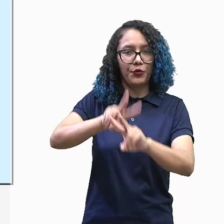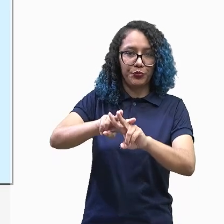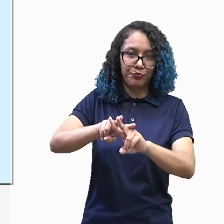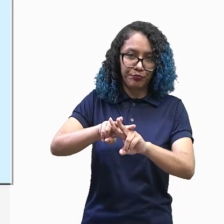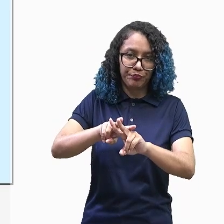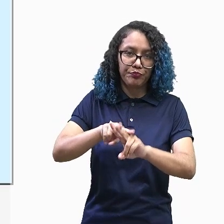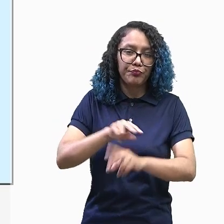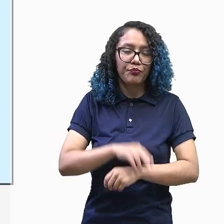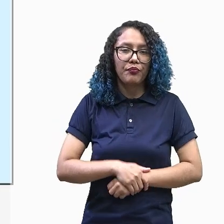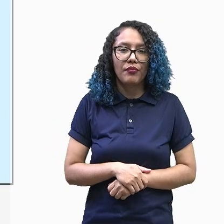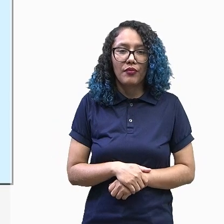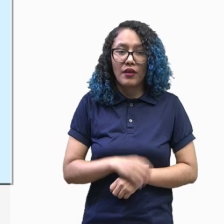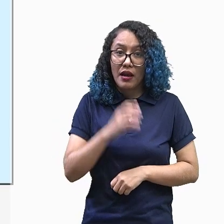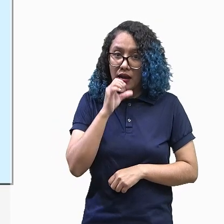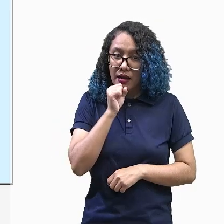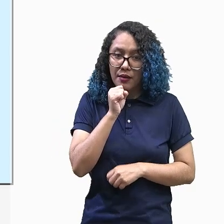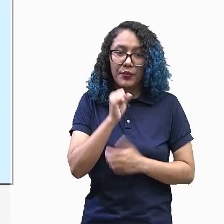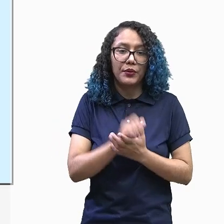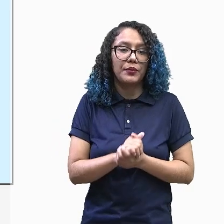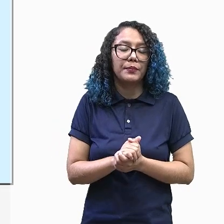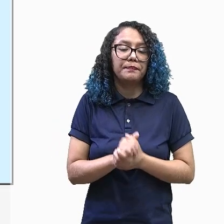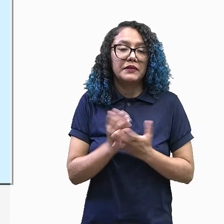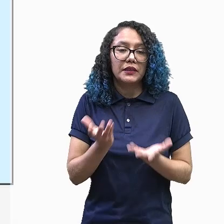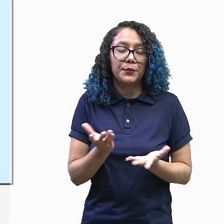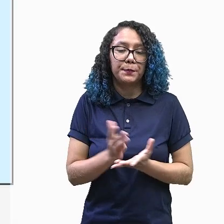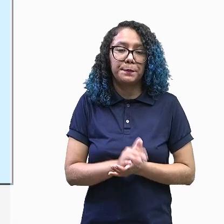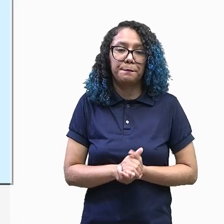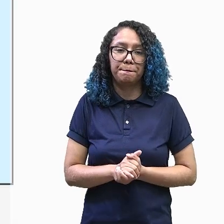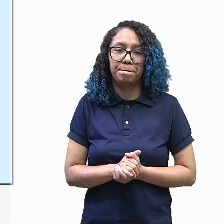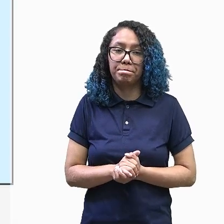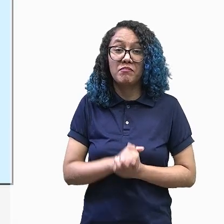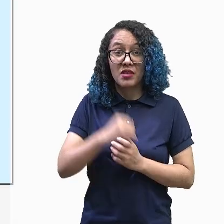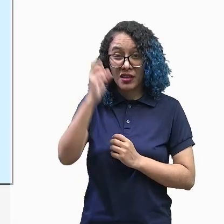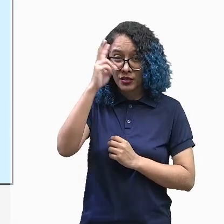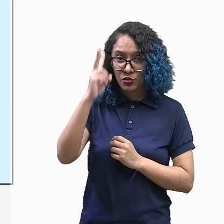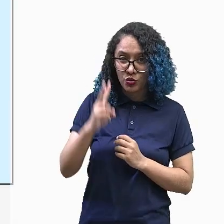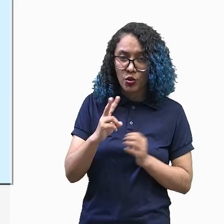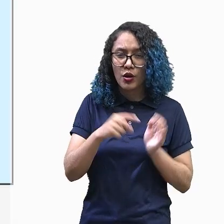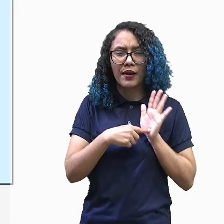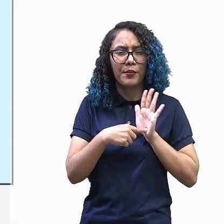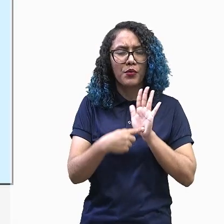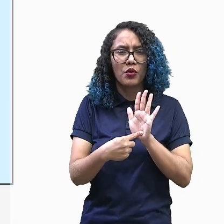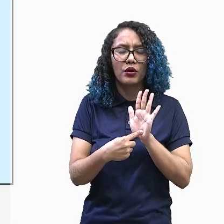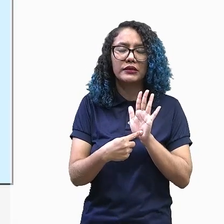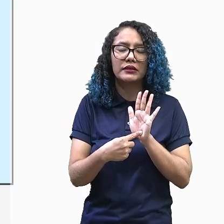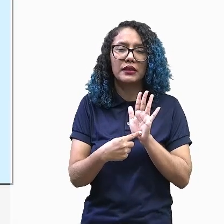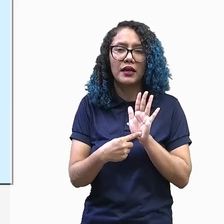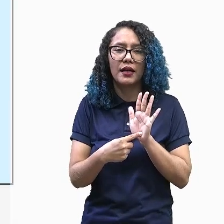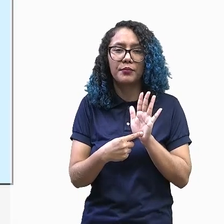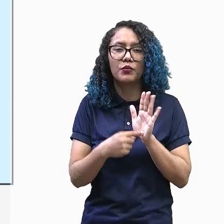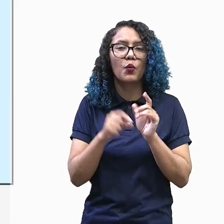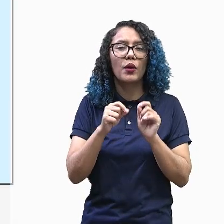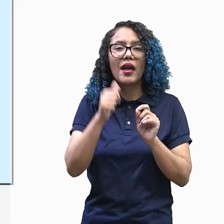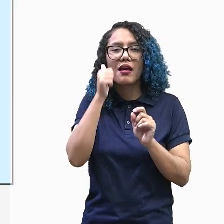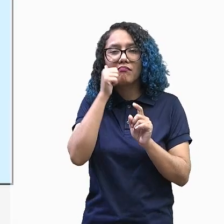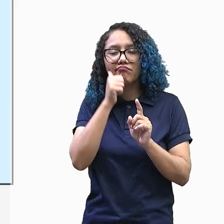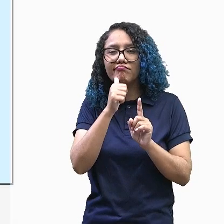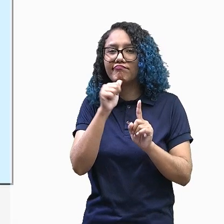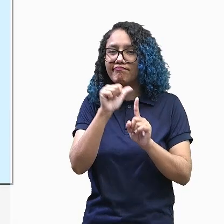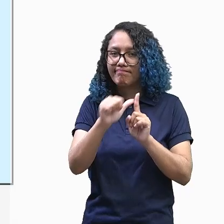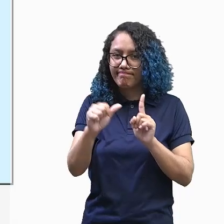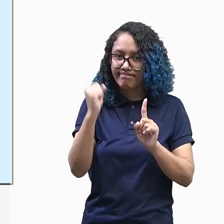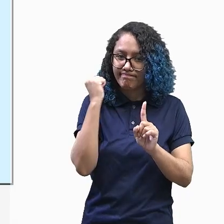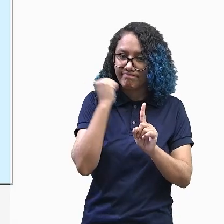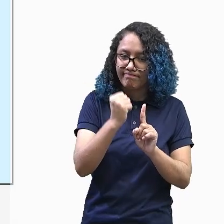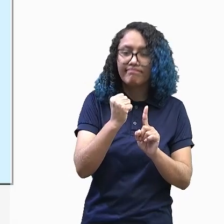Então, esse conto, né, de Machado de Assis, ele vem justamente revelar, né, o feminicídio que ocorria